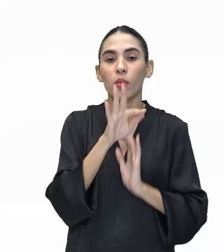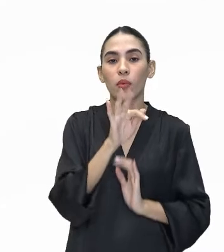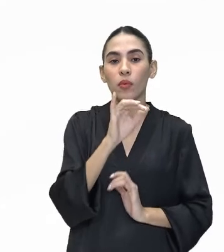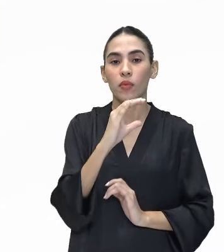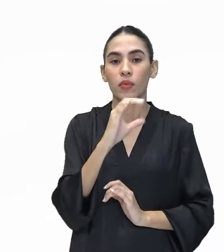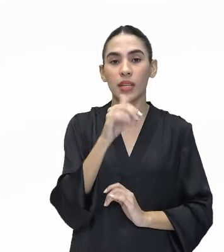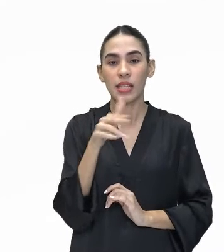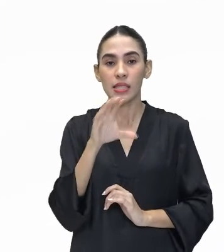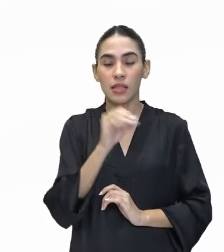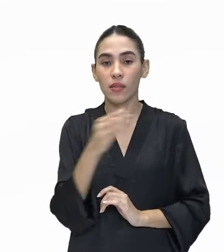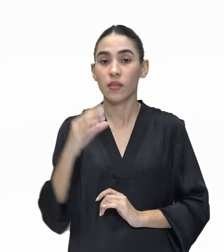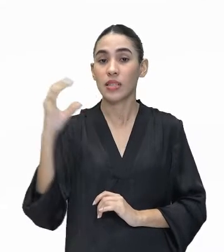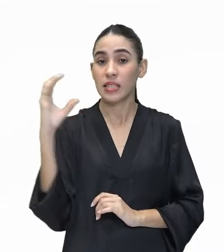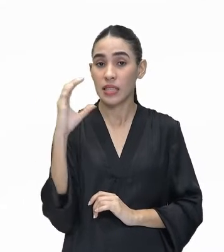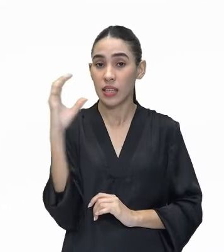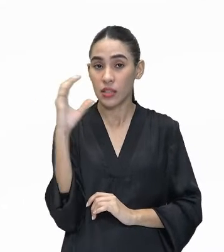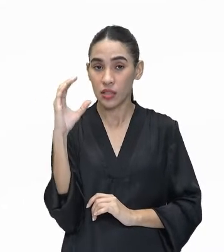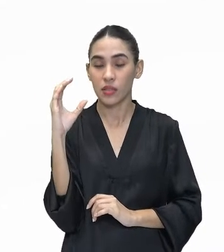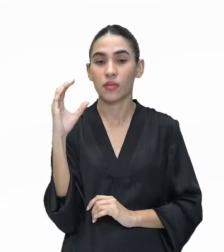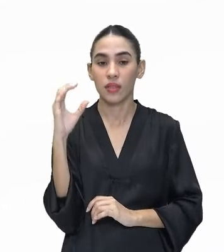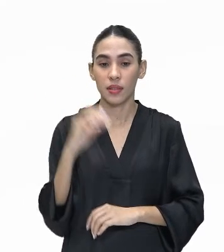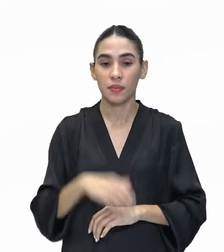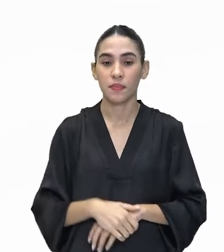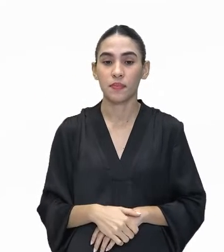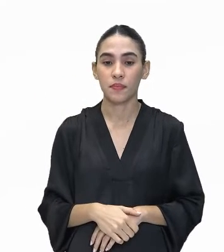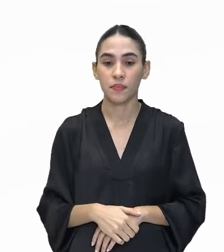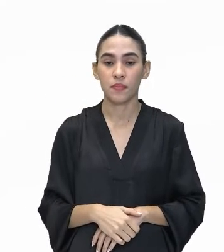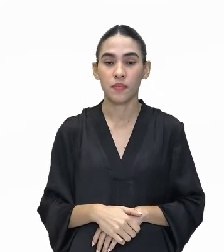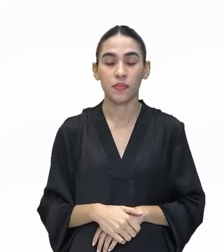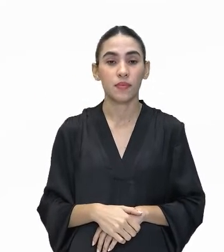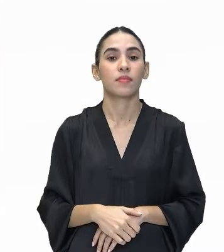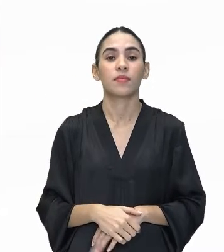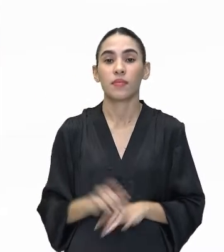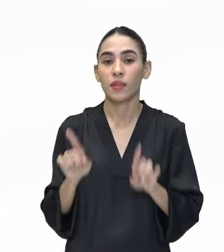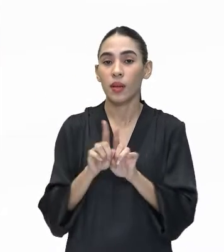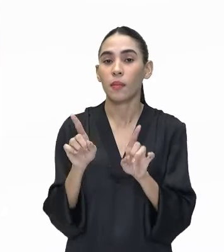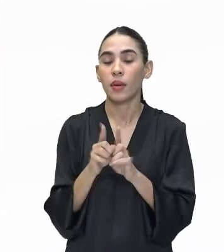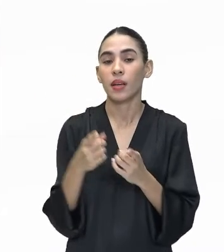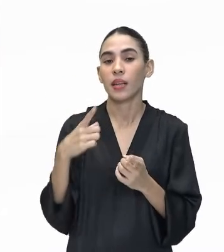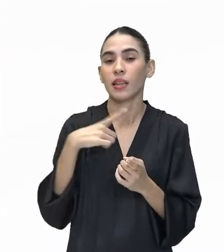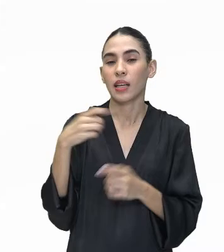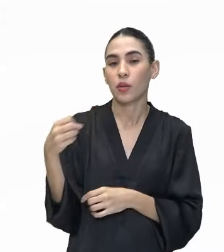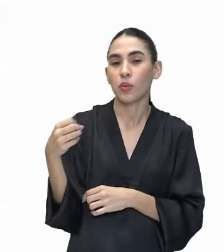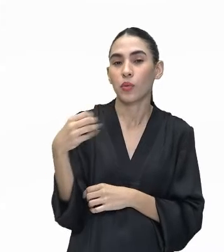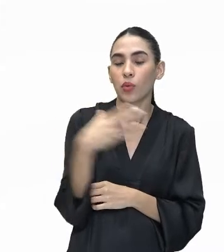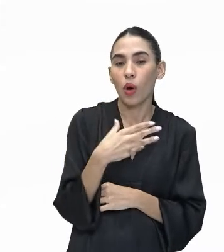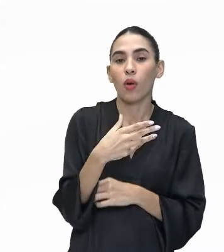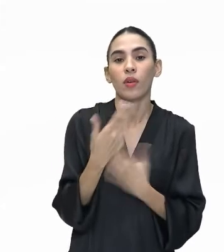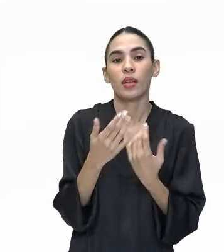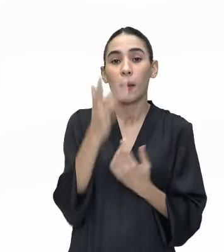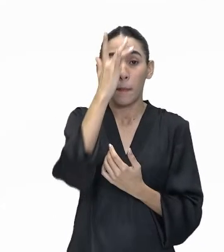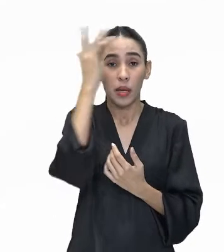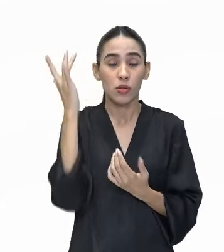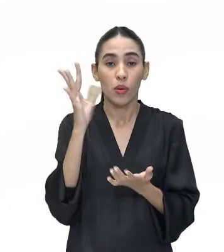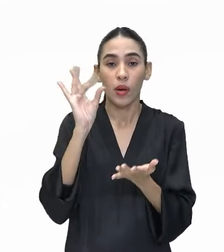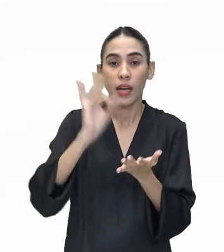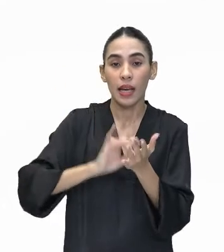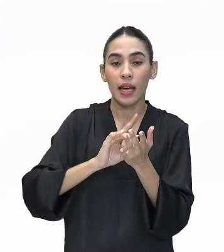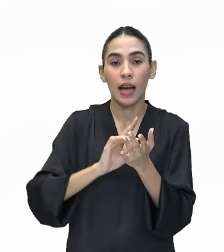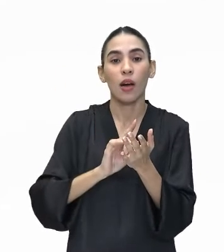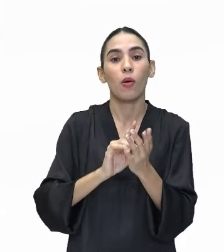de estética esmerada, inova ao fundir atores reais e